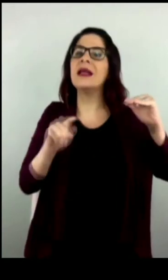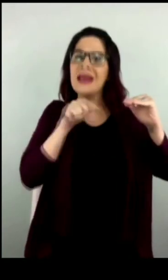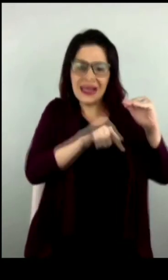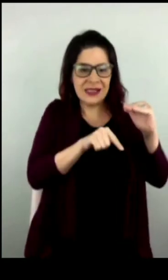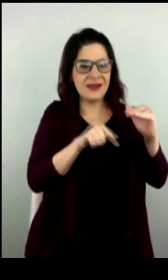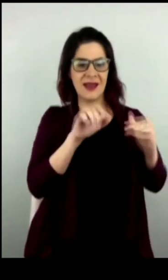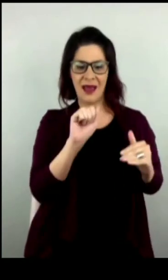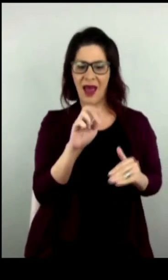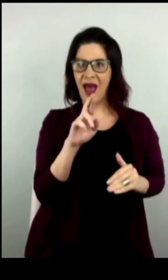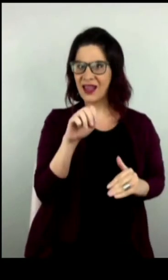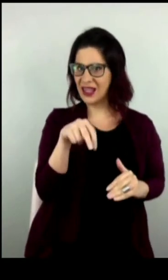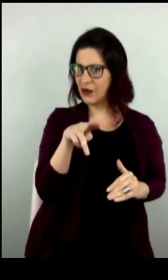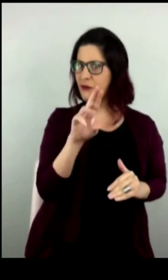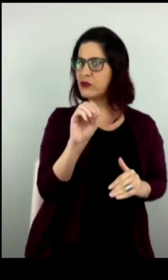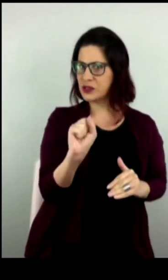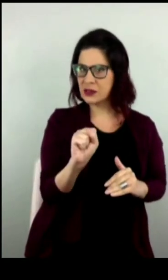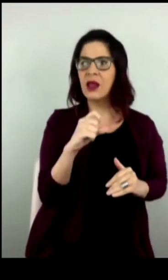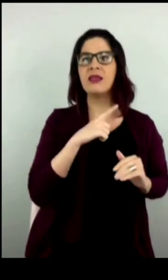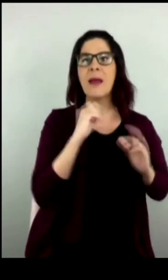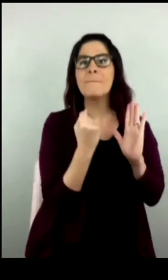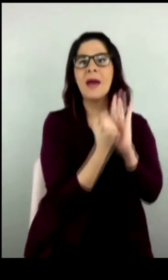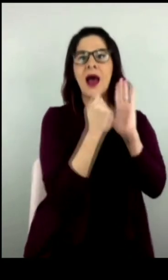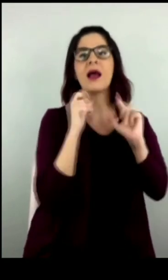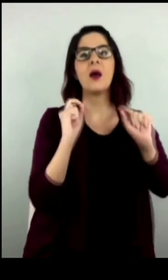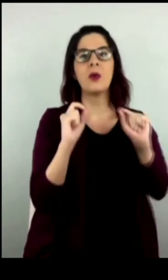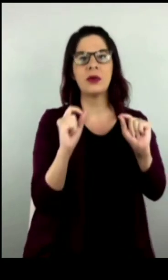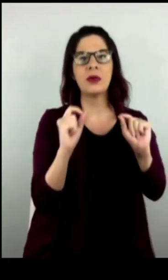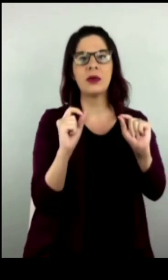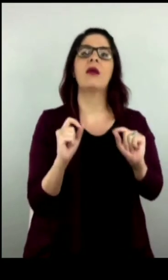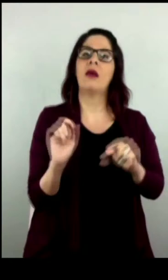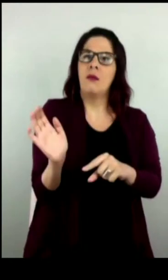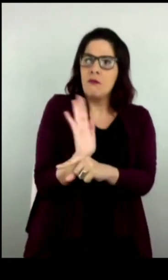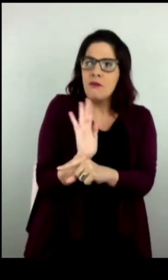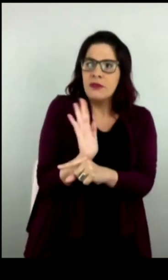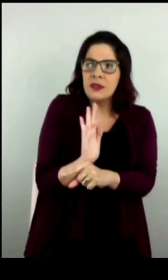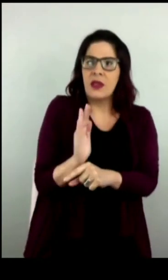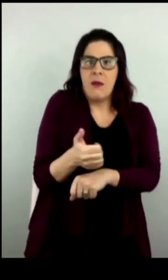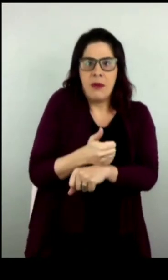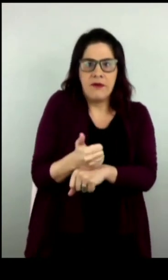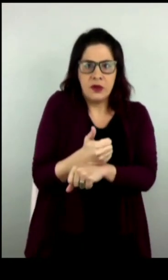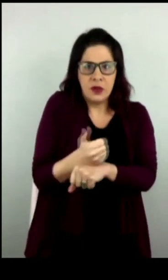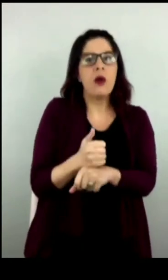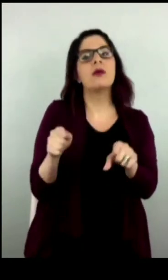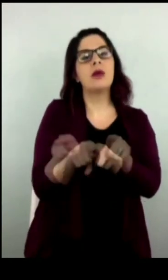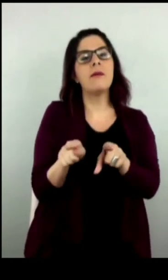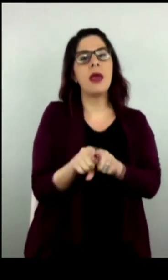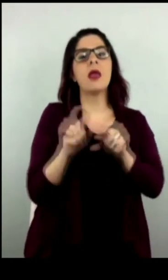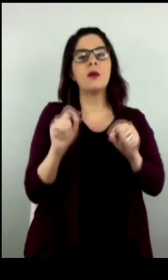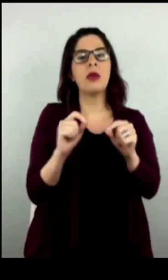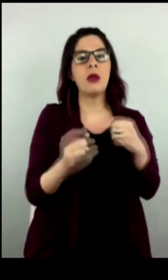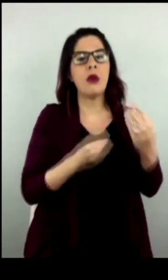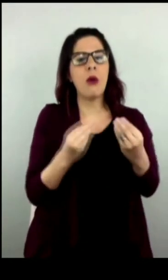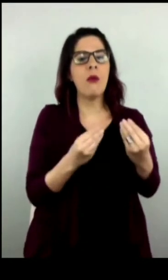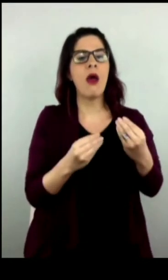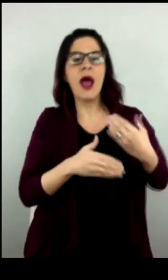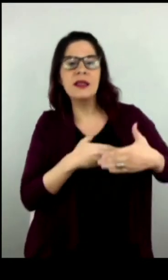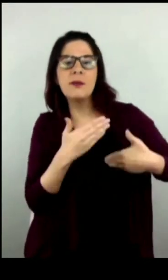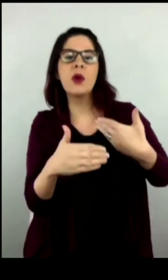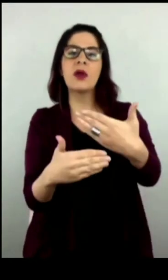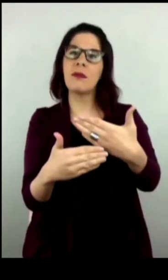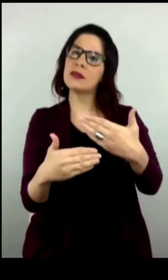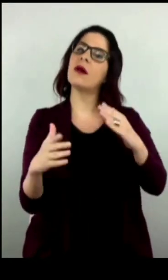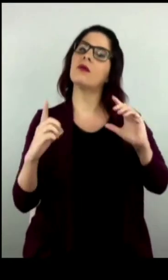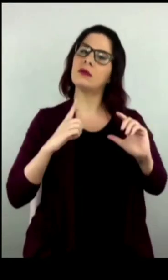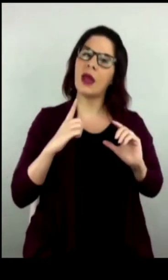estarão discutindo, conversando com a gente nesses 2 dias, como também essa programação que está online na plataforma do